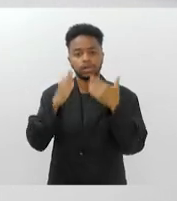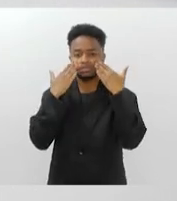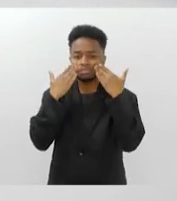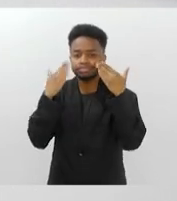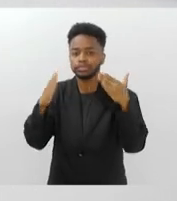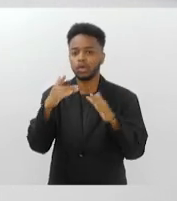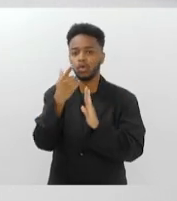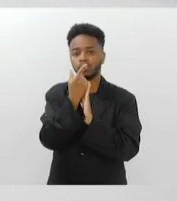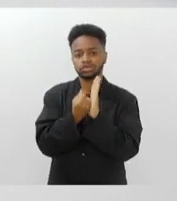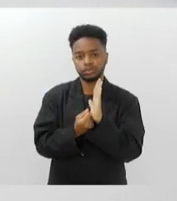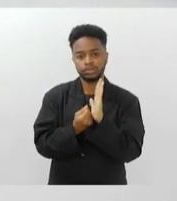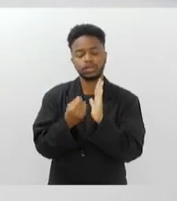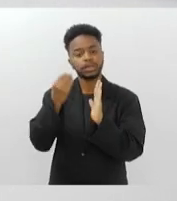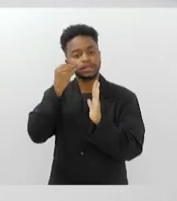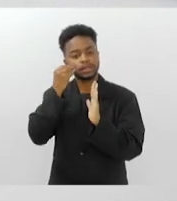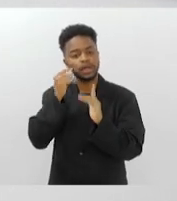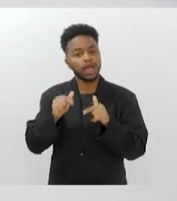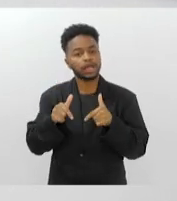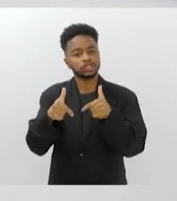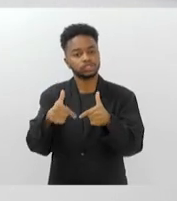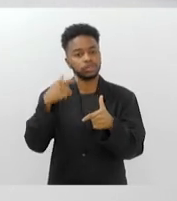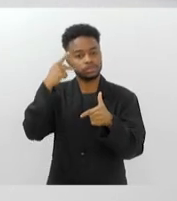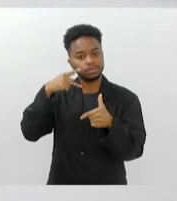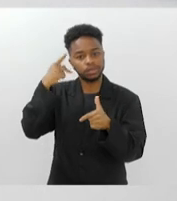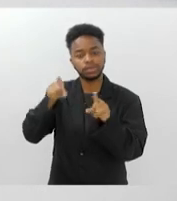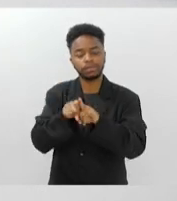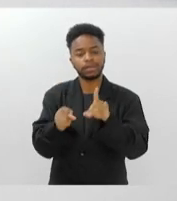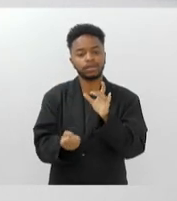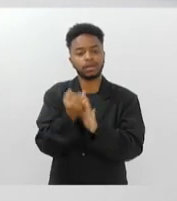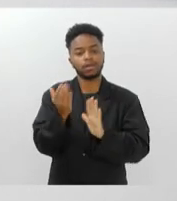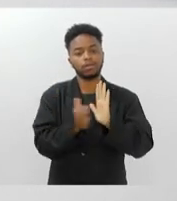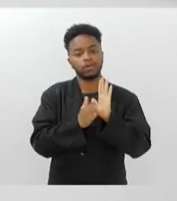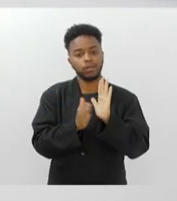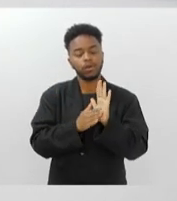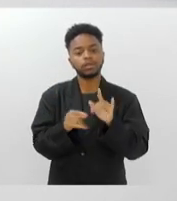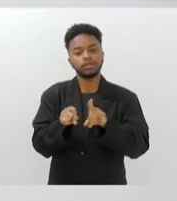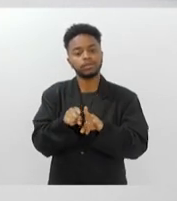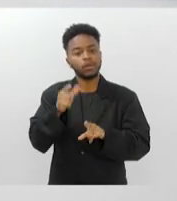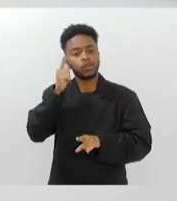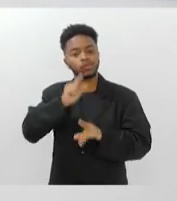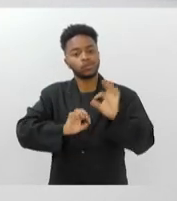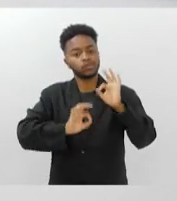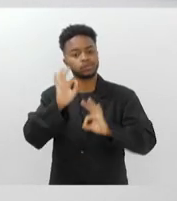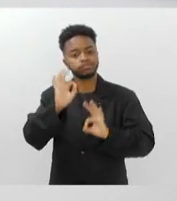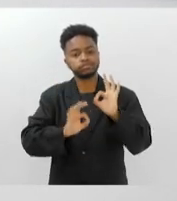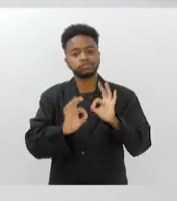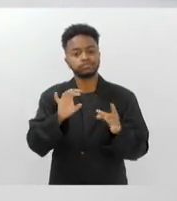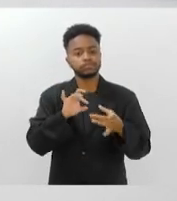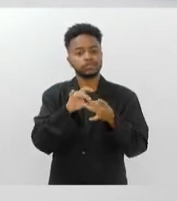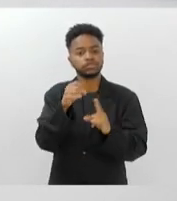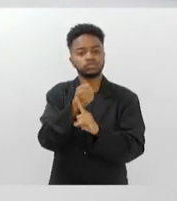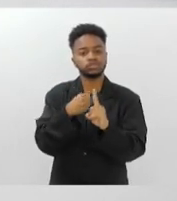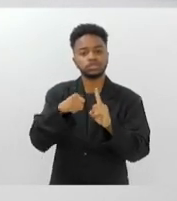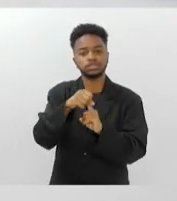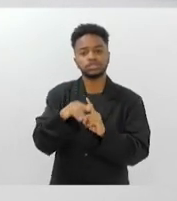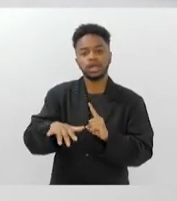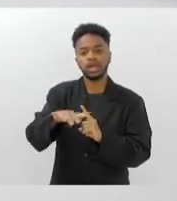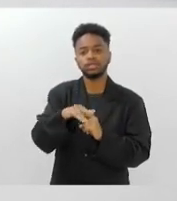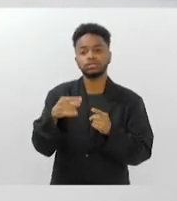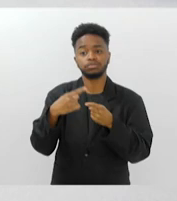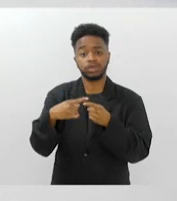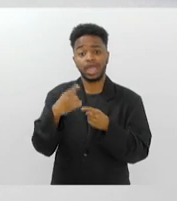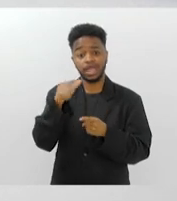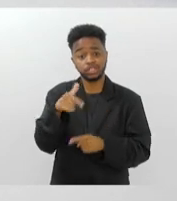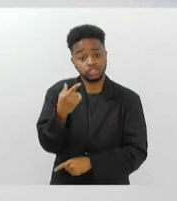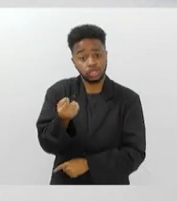para poder incidir politicamente e fazer propostas né E poder se planejar também enquanto sociedade civil que é recurso